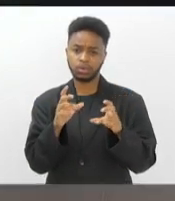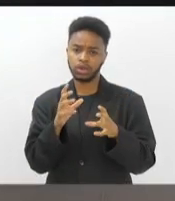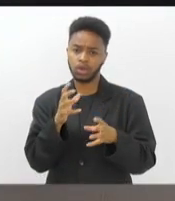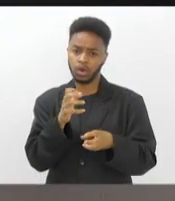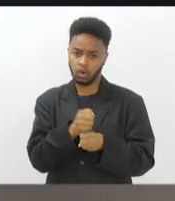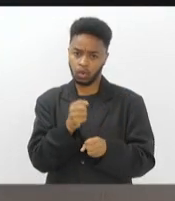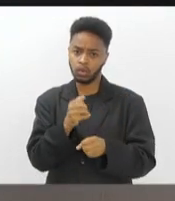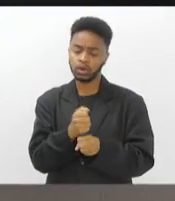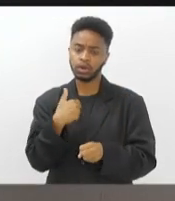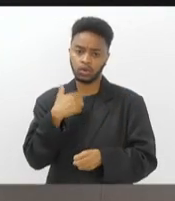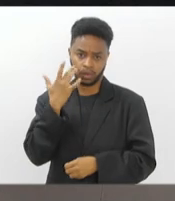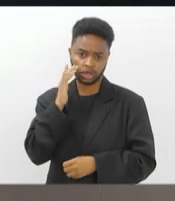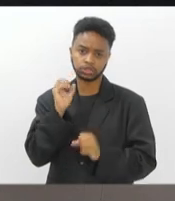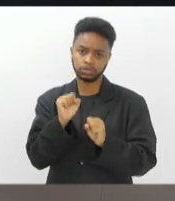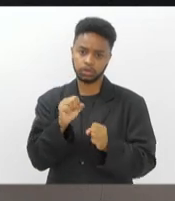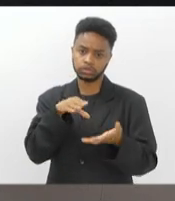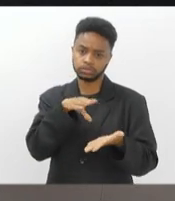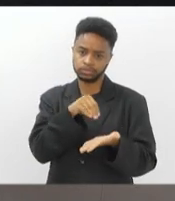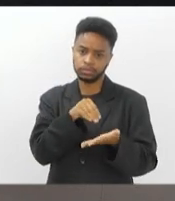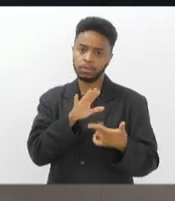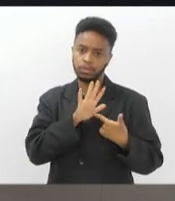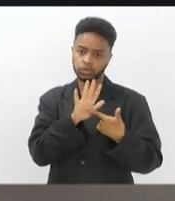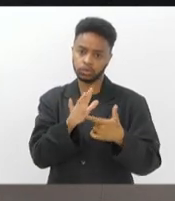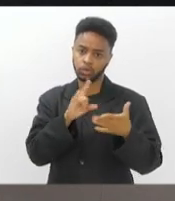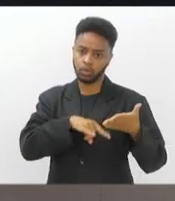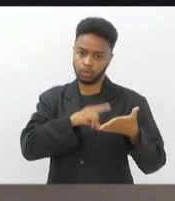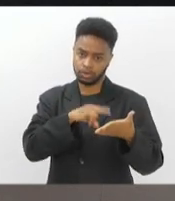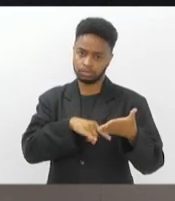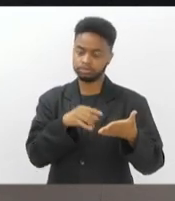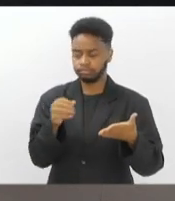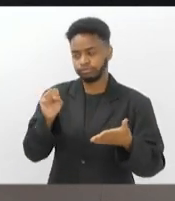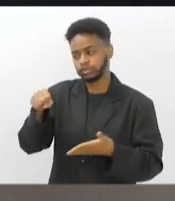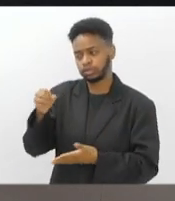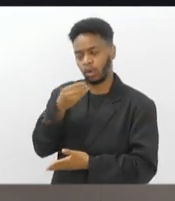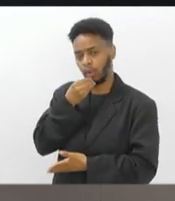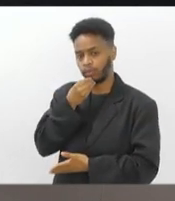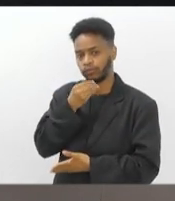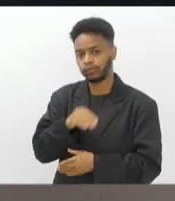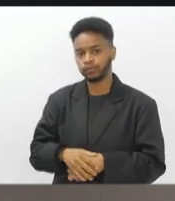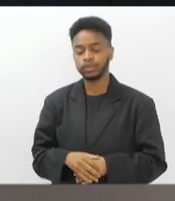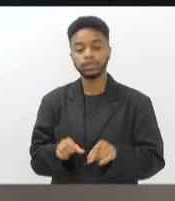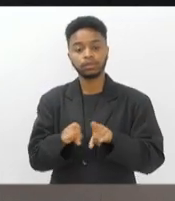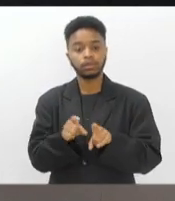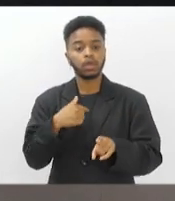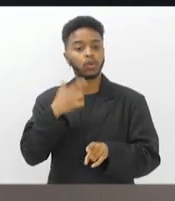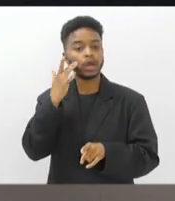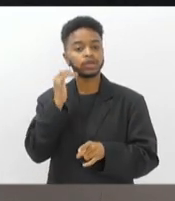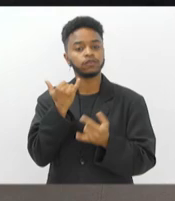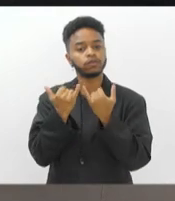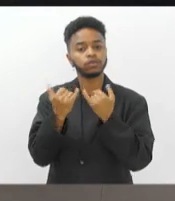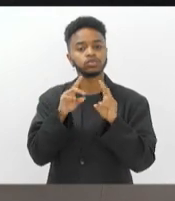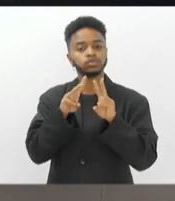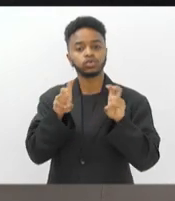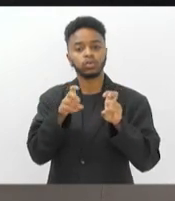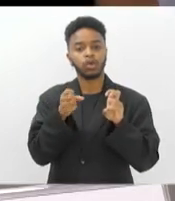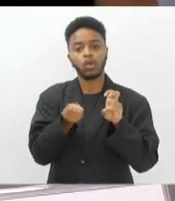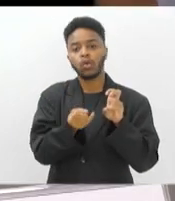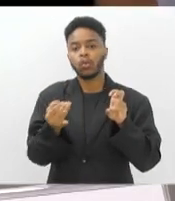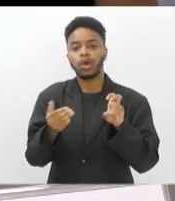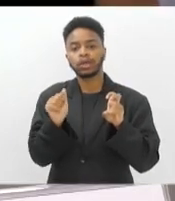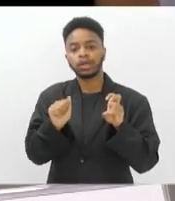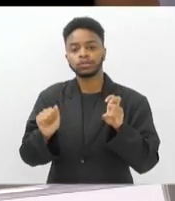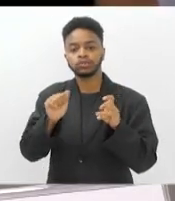encaminhar por cópia documental né claro lógico eu acho que dados né do número de Associados